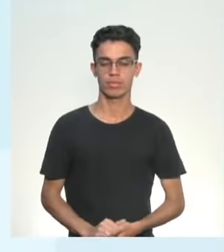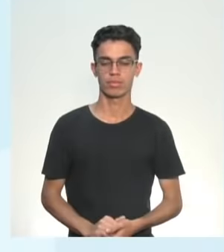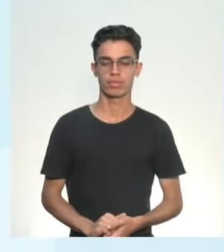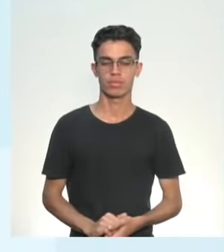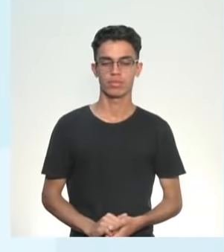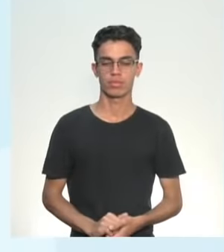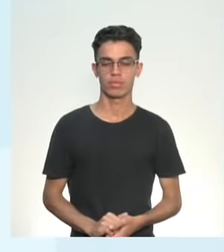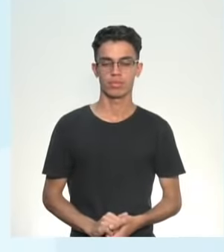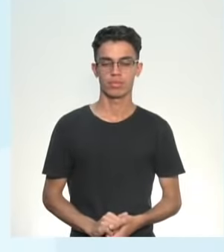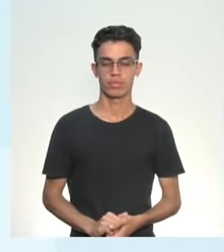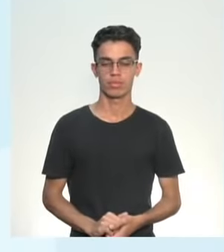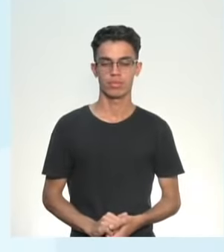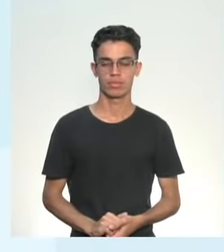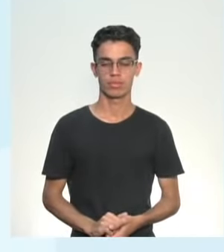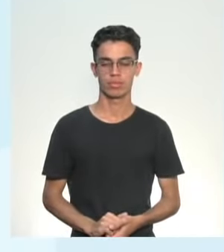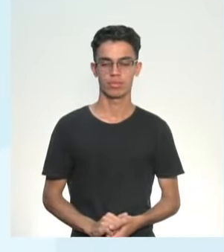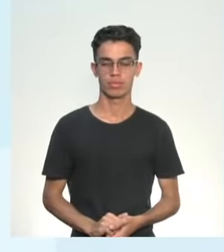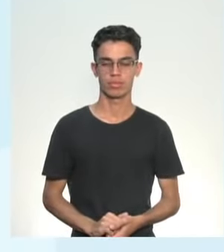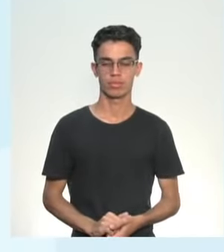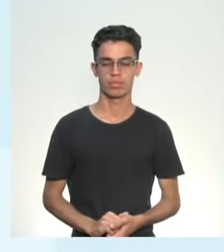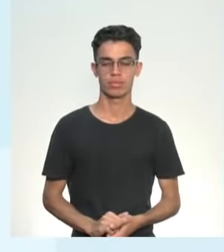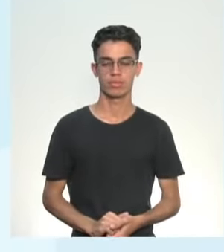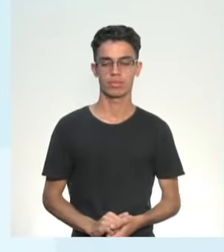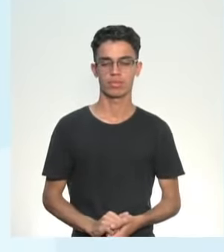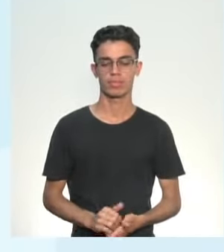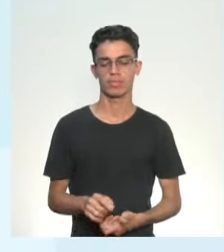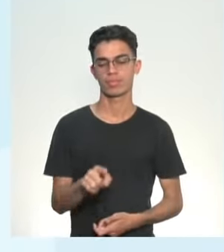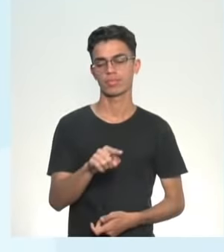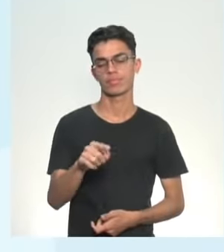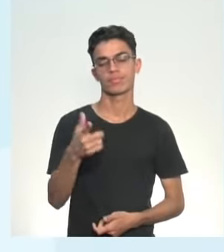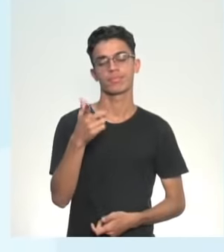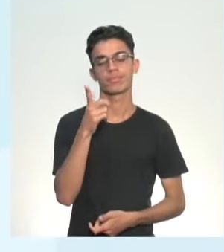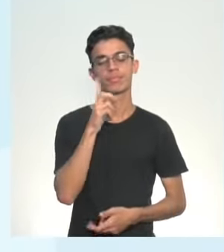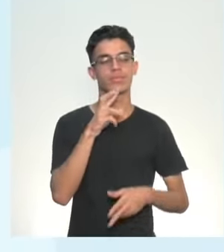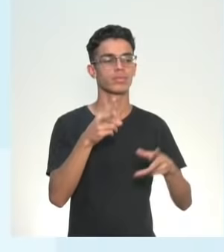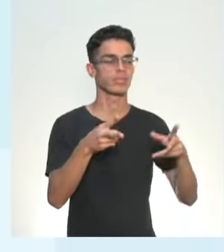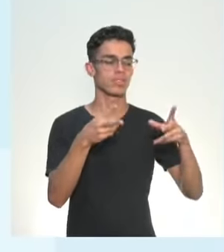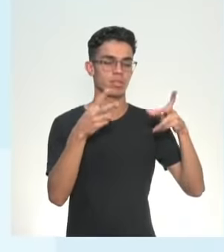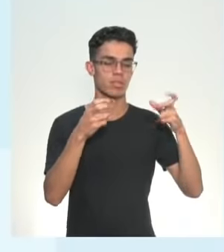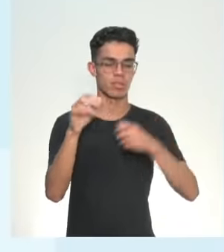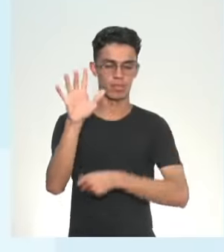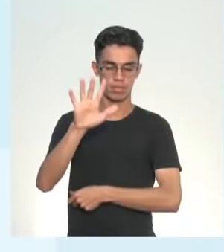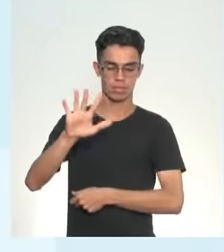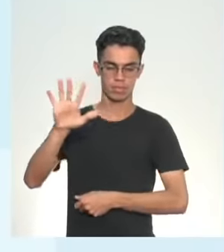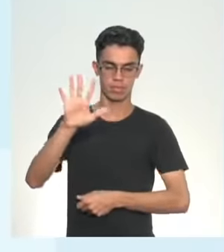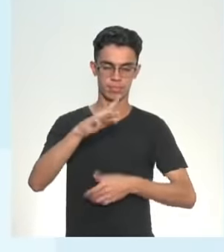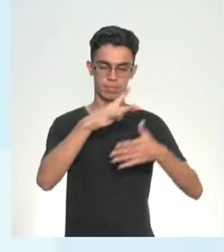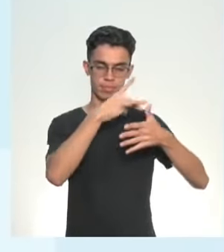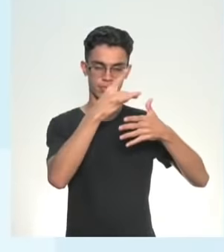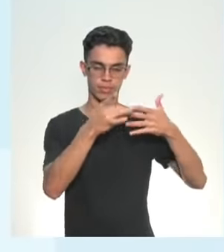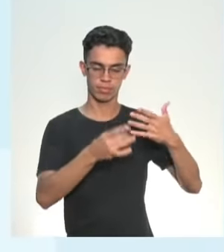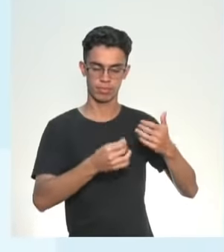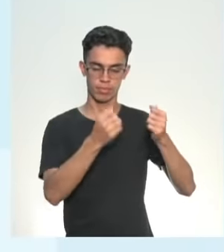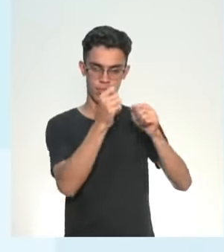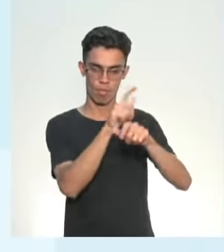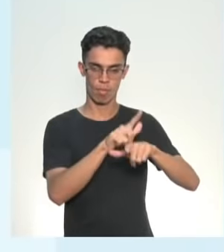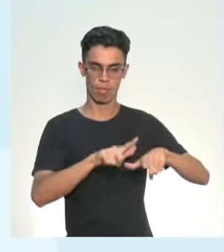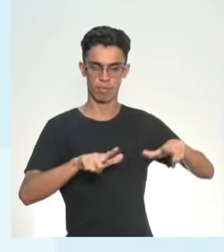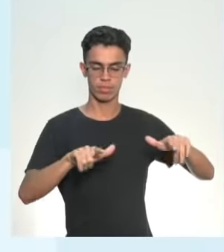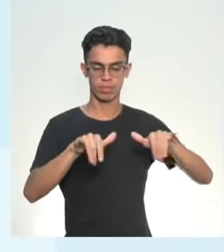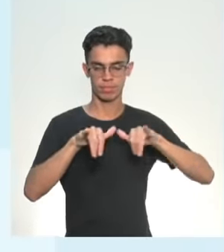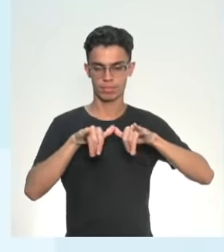Walking in for about que que você consegue inferir dessa imagem que eu acabei de escrever prateleira Vazia